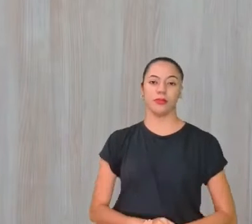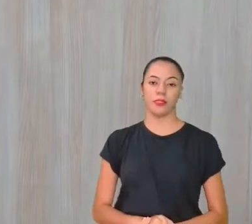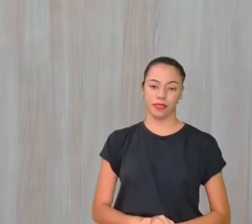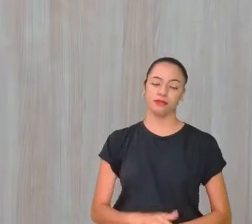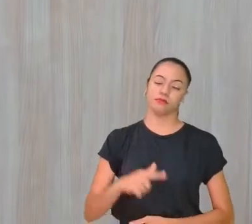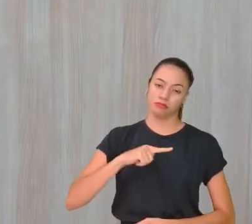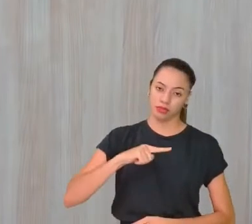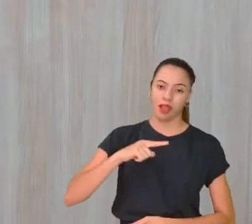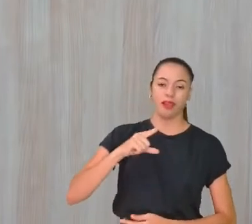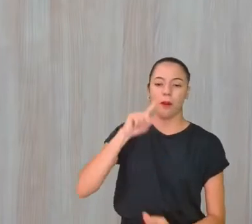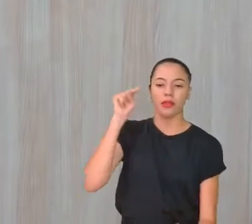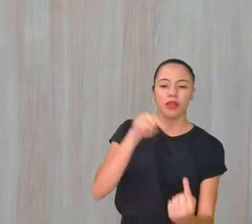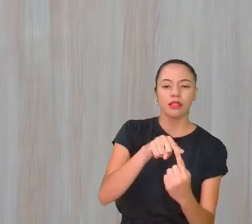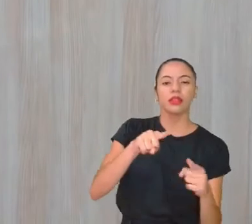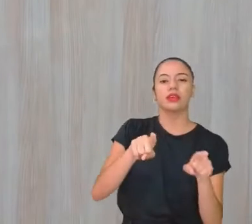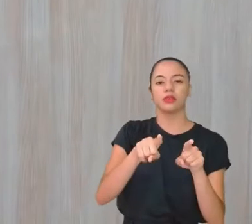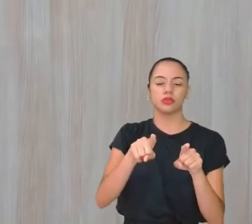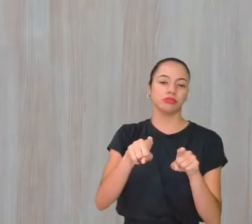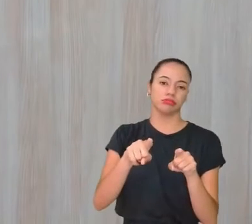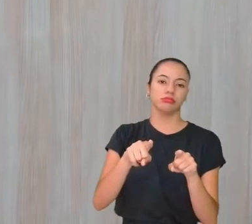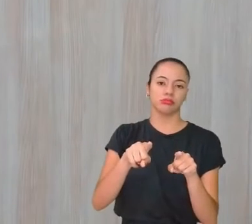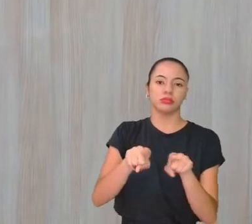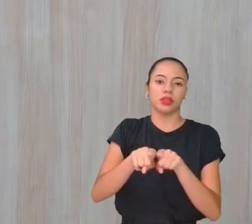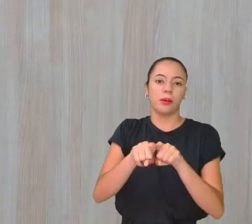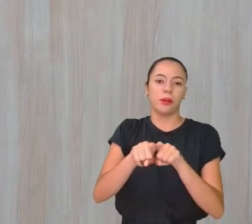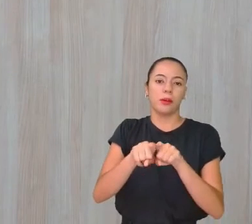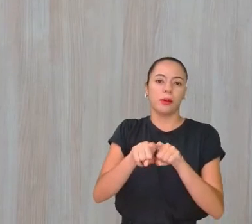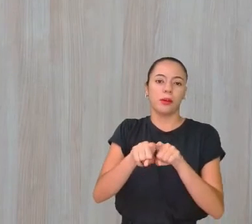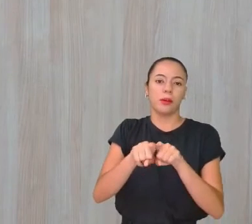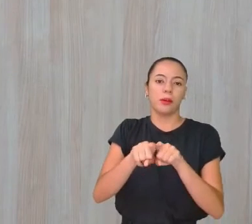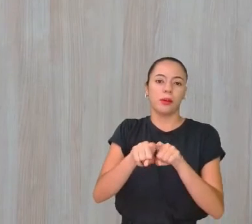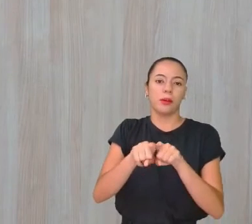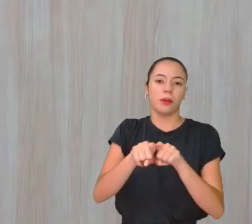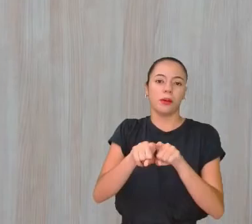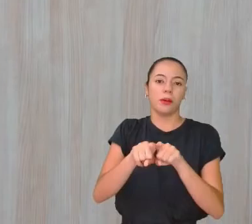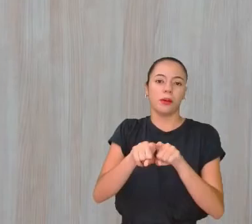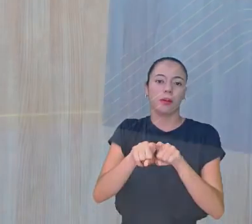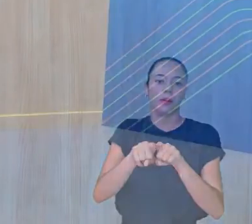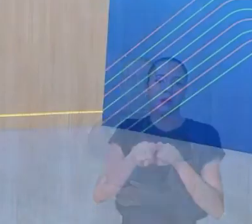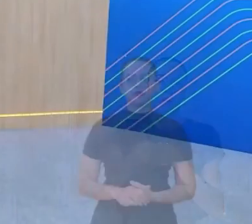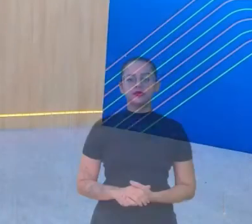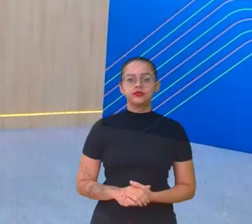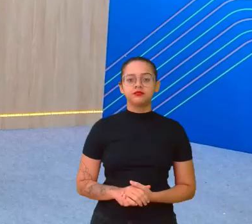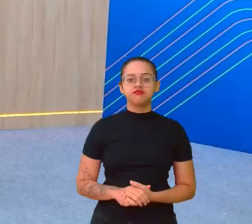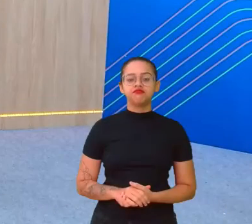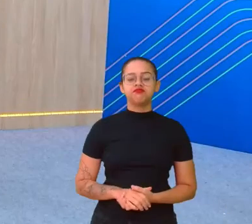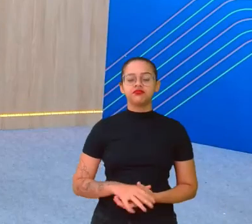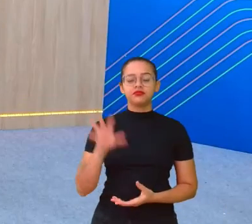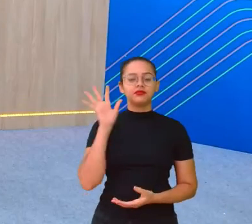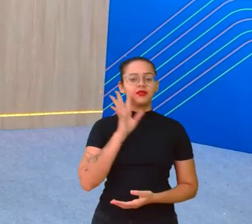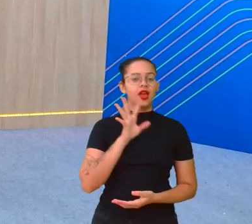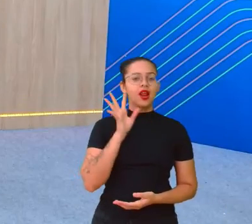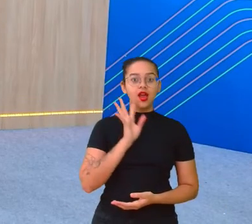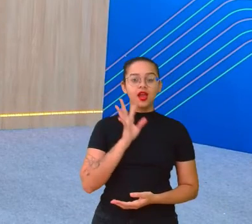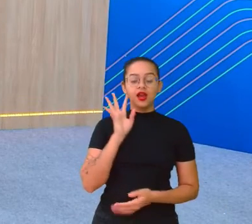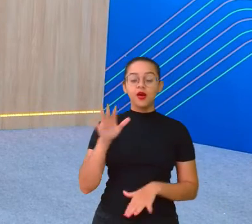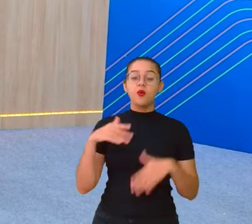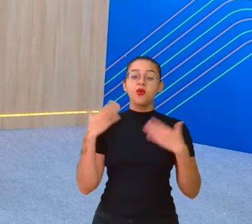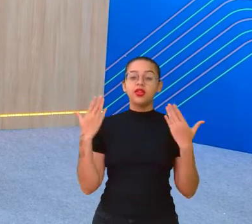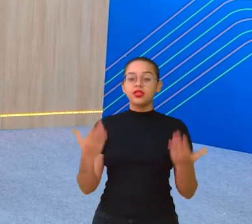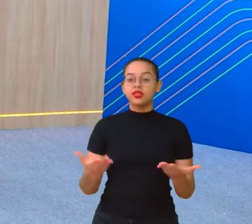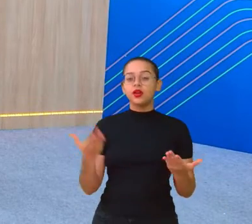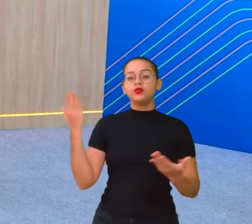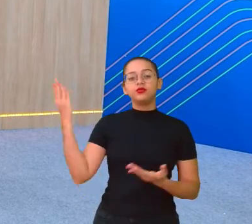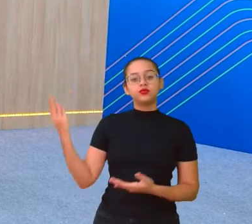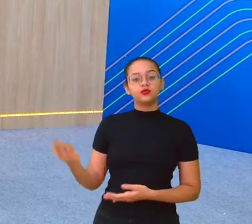têm sonhos e objetivos e metas. E é isso. Que que massa. Então, a